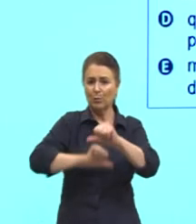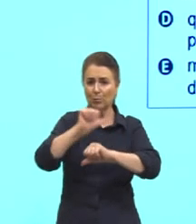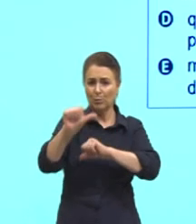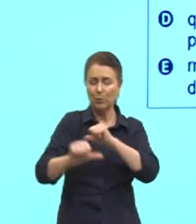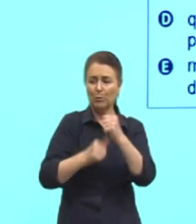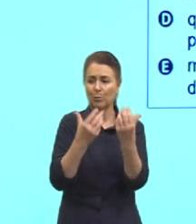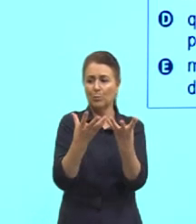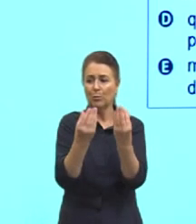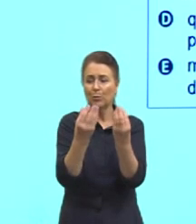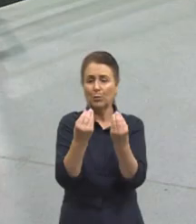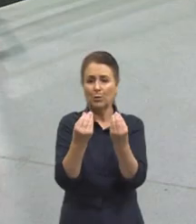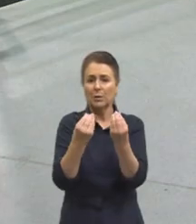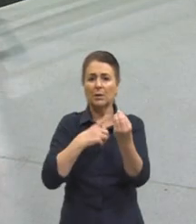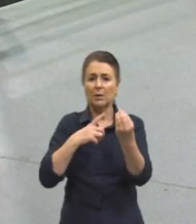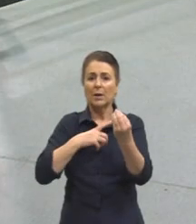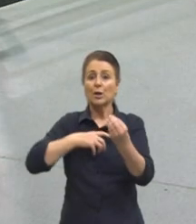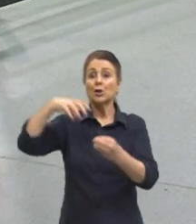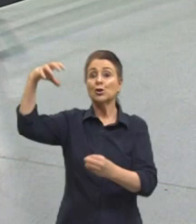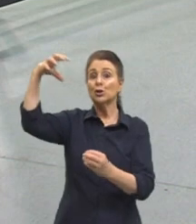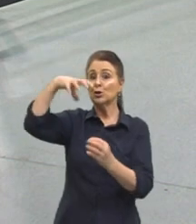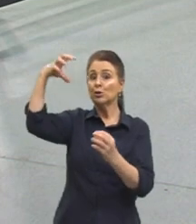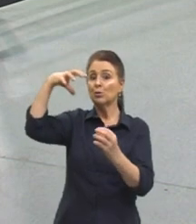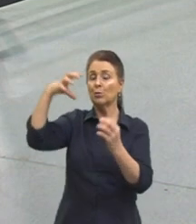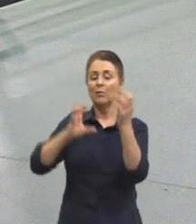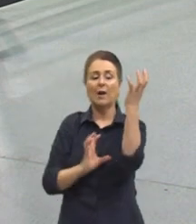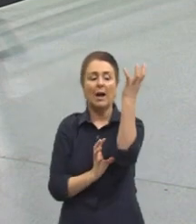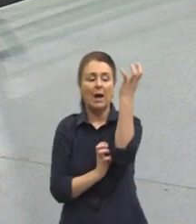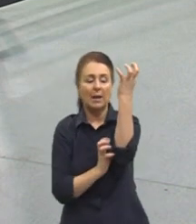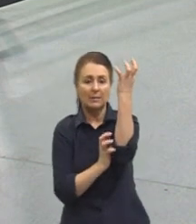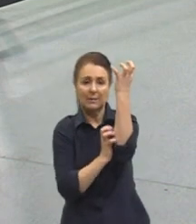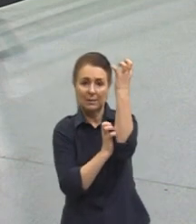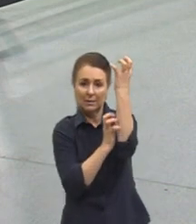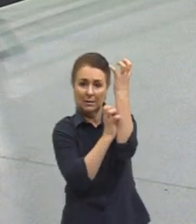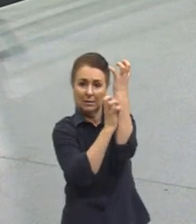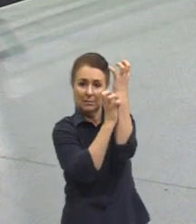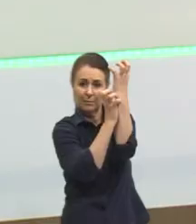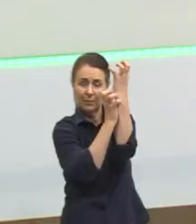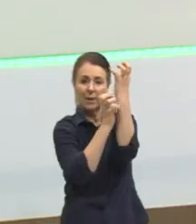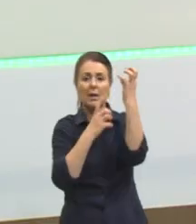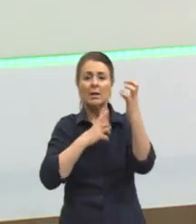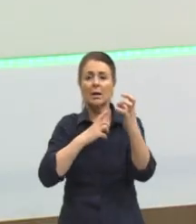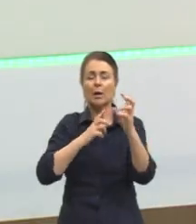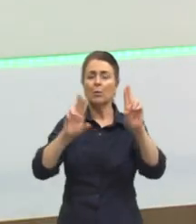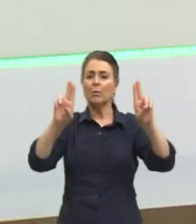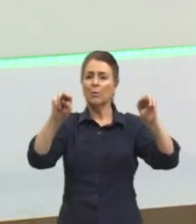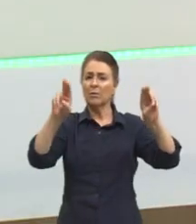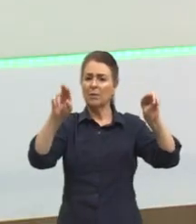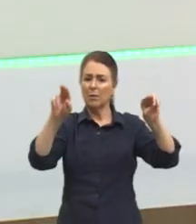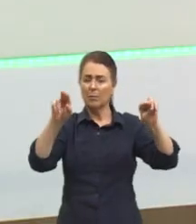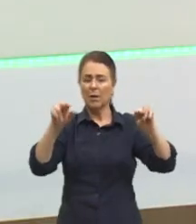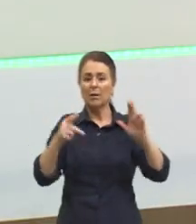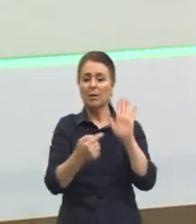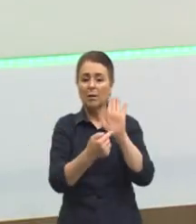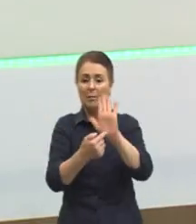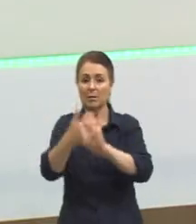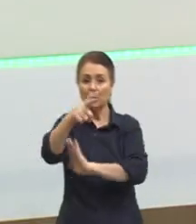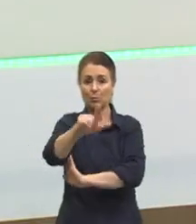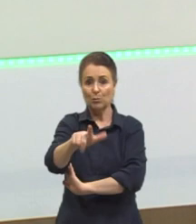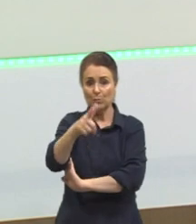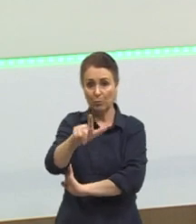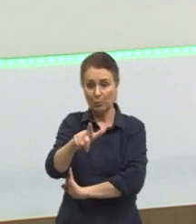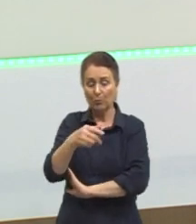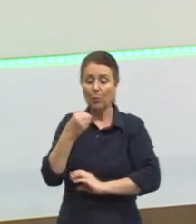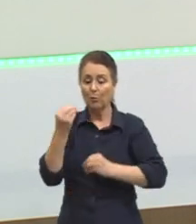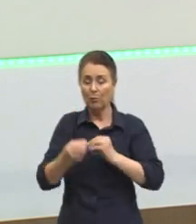a gente teve uma aula só de chuva ácida praticamente porque realmente é um tema que acaba sendo recorrente apareceu novamente aí né como